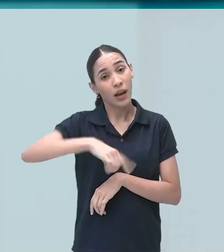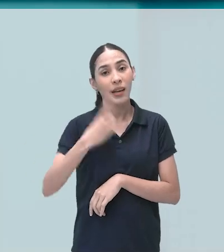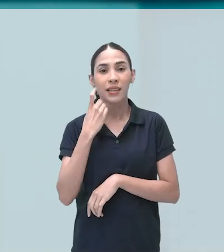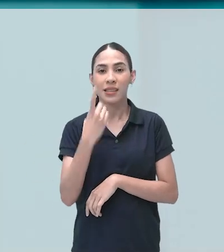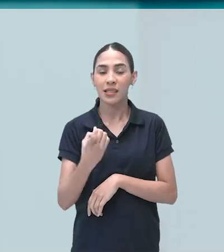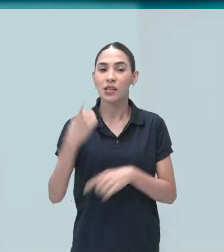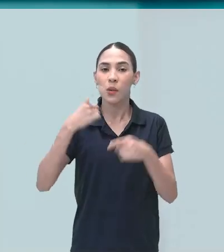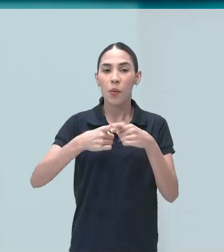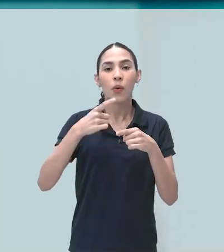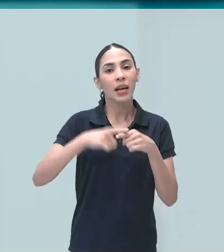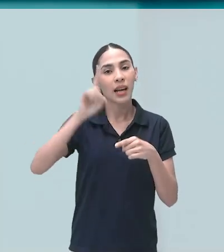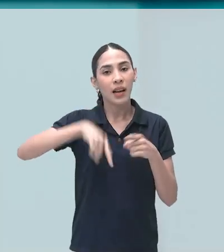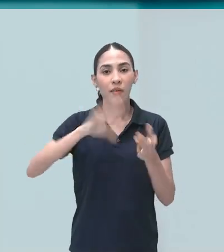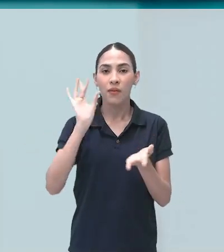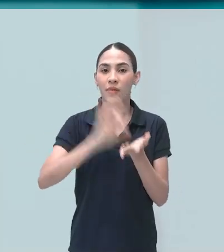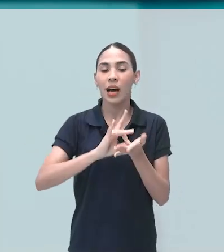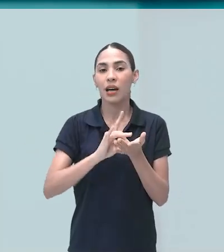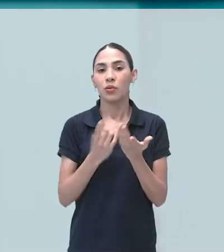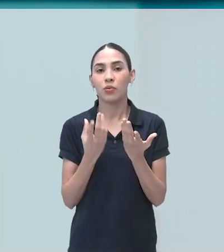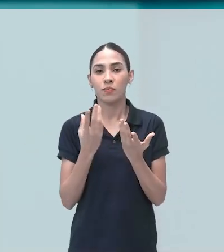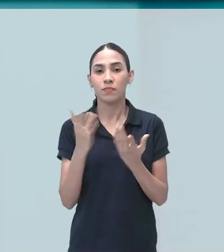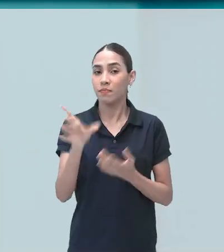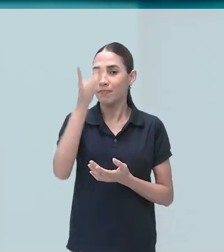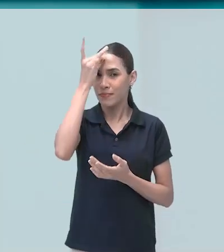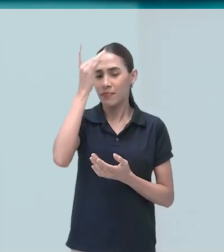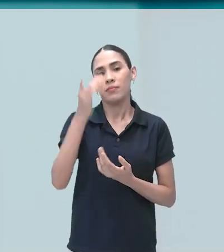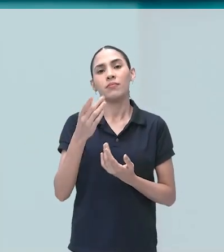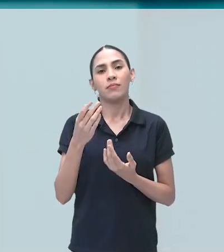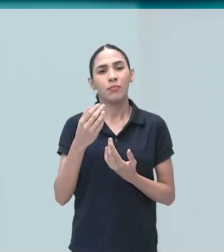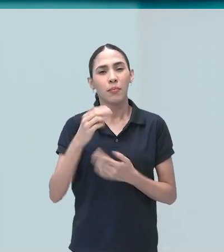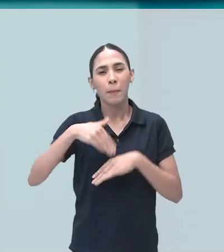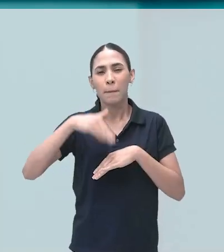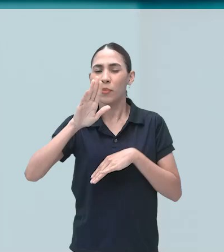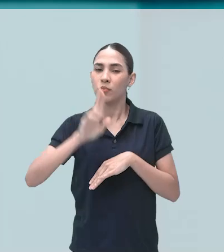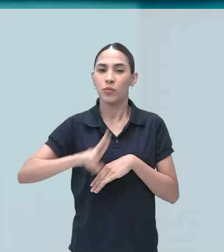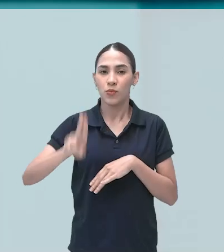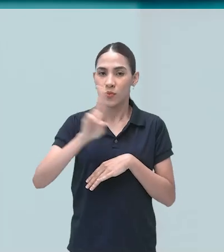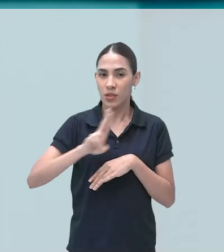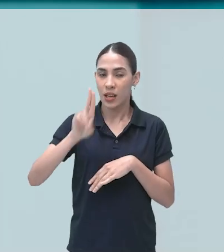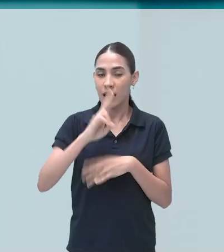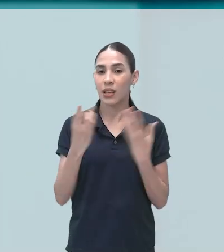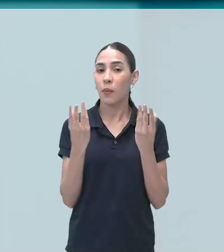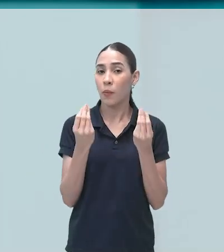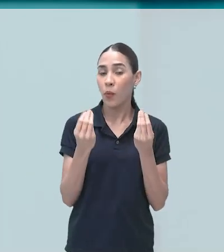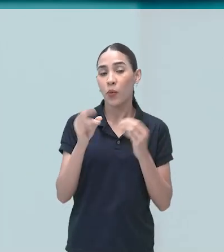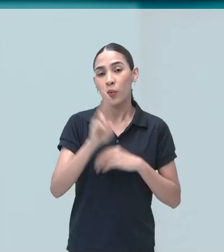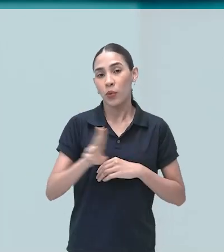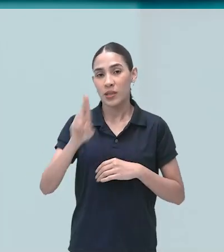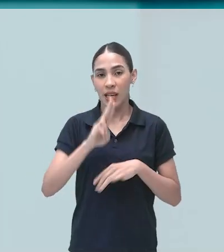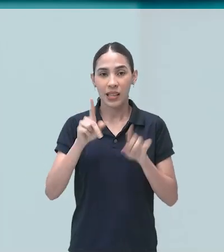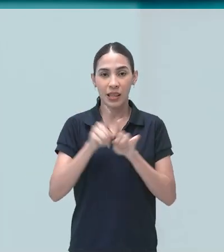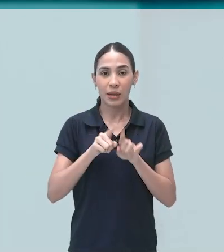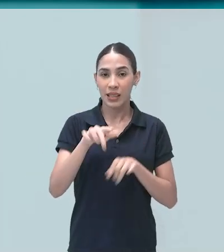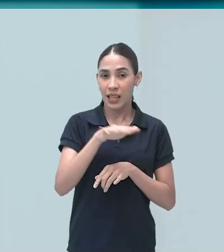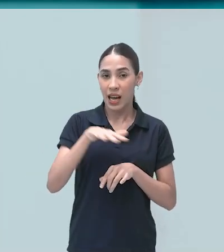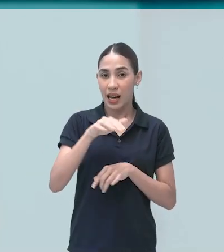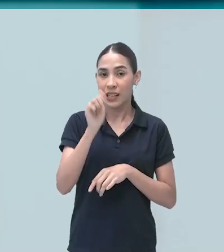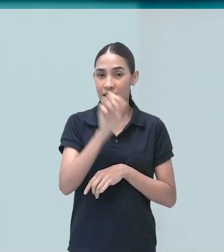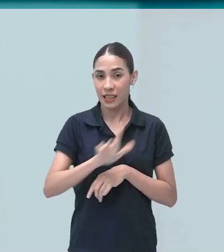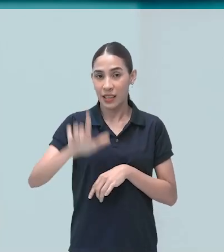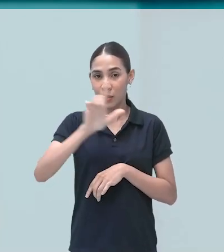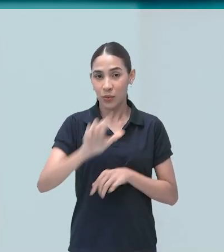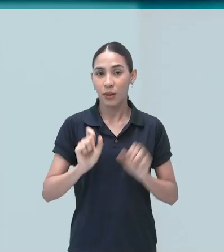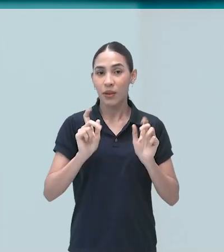porque é realmente uma forma fixa muito empregada, muito utilizada no ambiente da